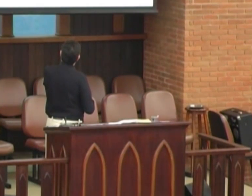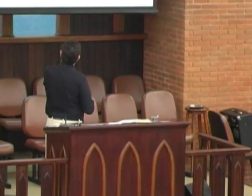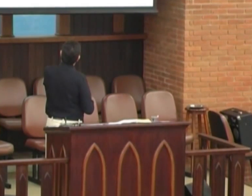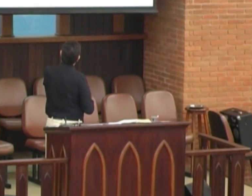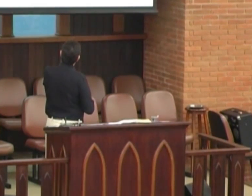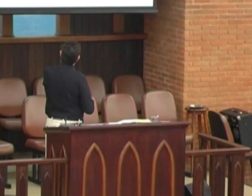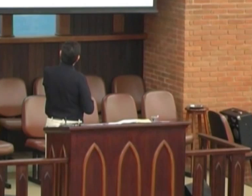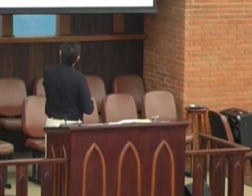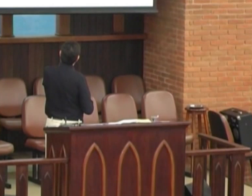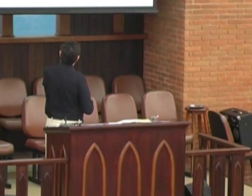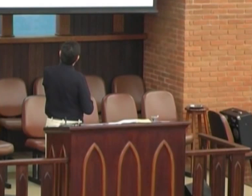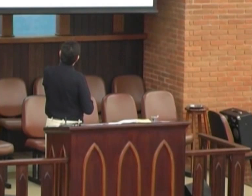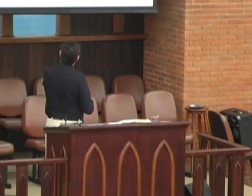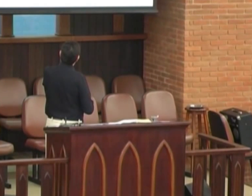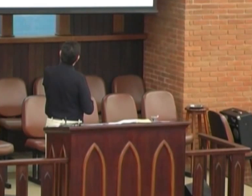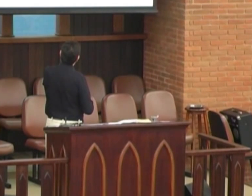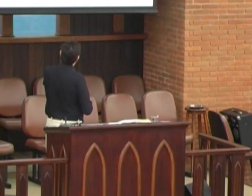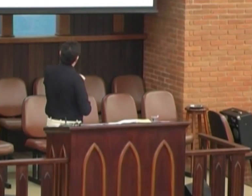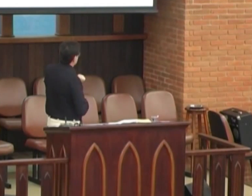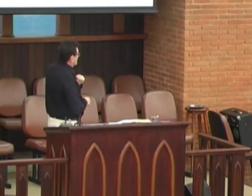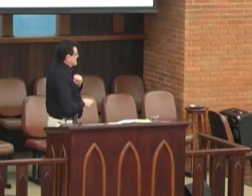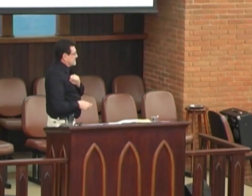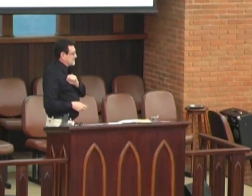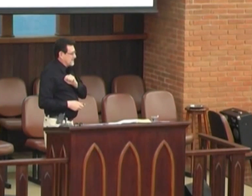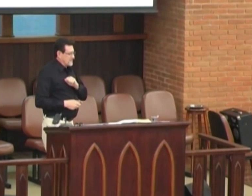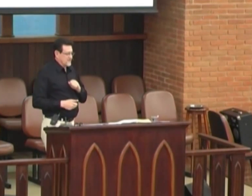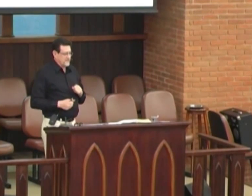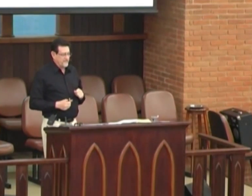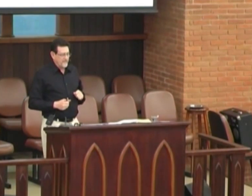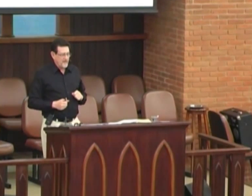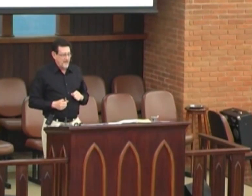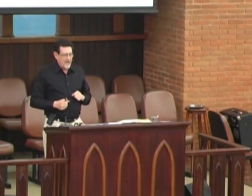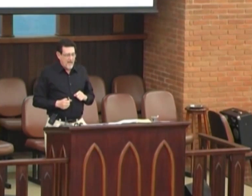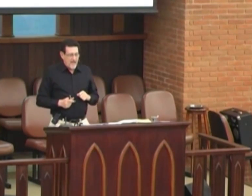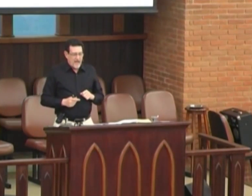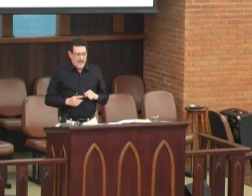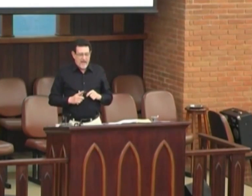o conselho da vontade de Deus,